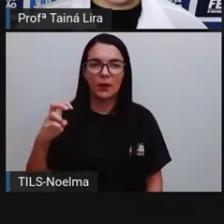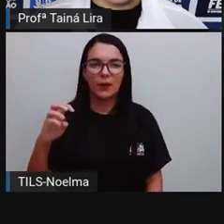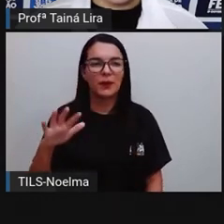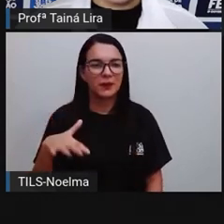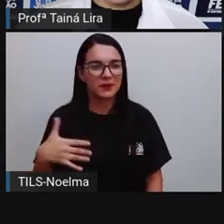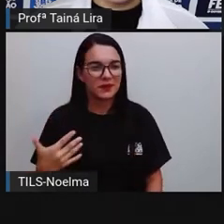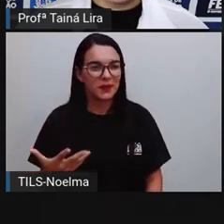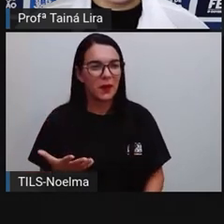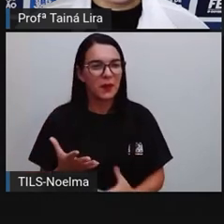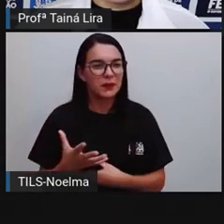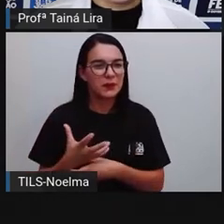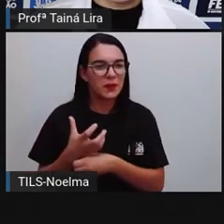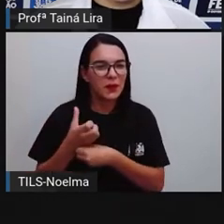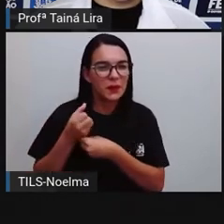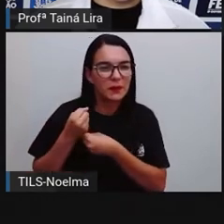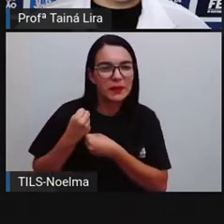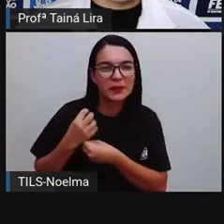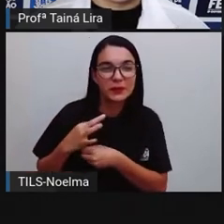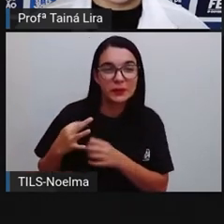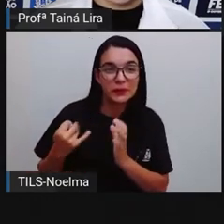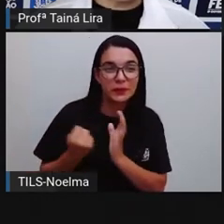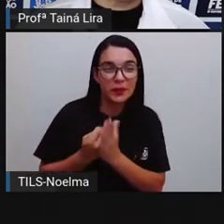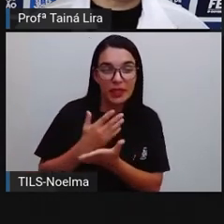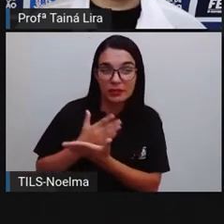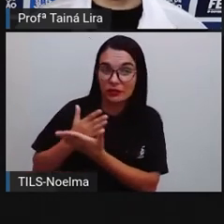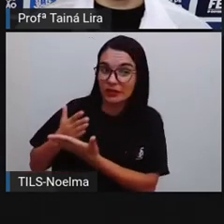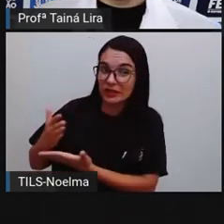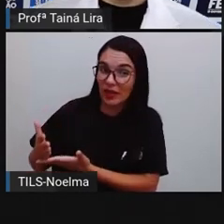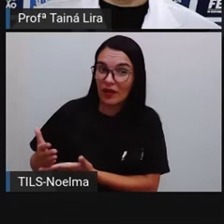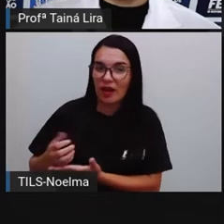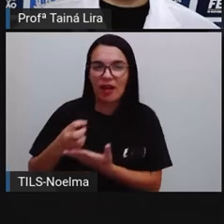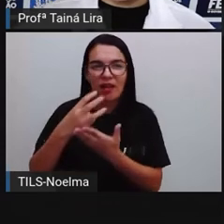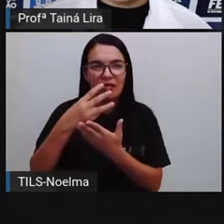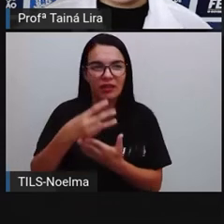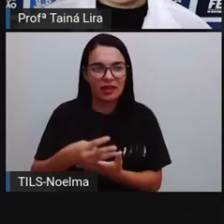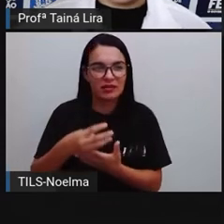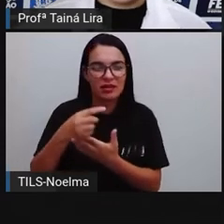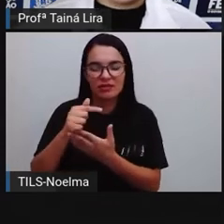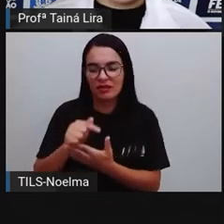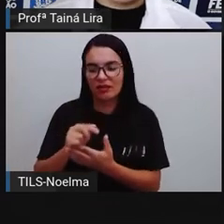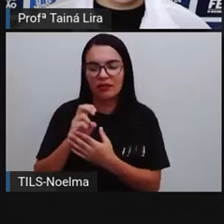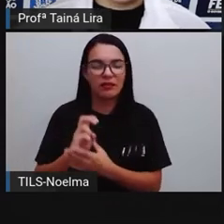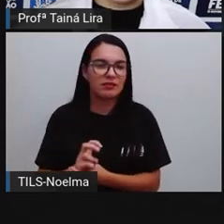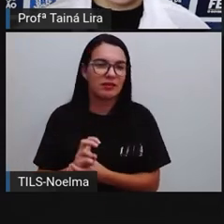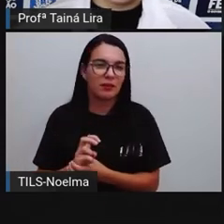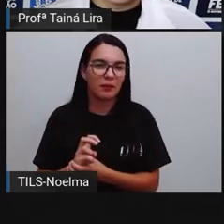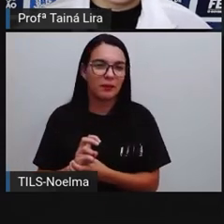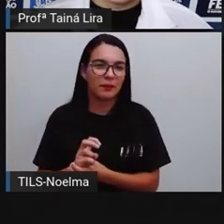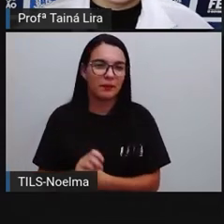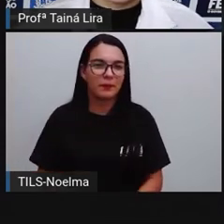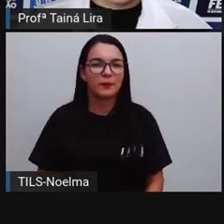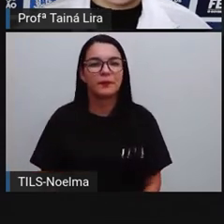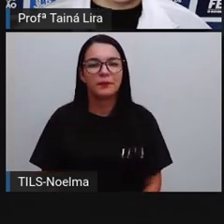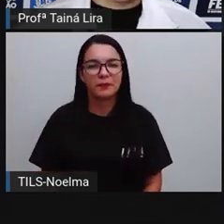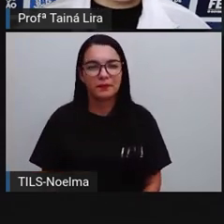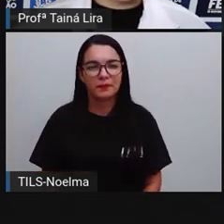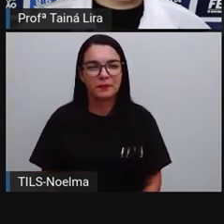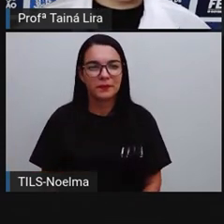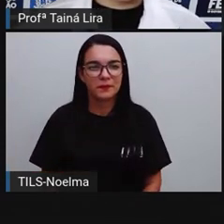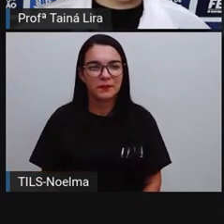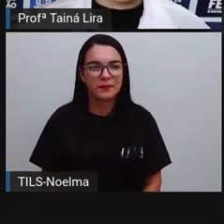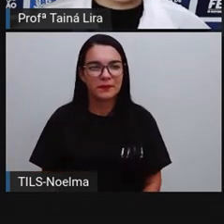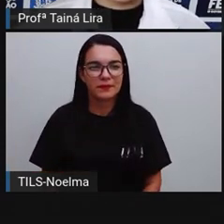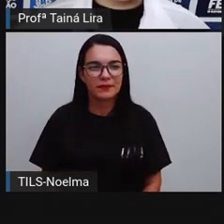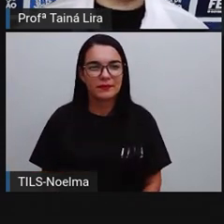aquela 75 tá então fizemos a decomposição aí do número é